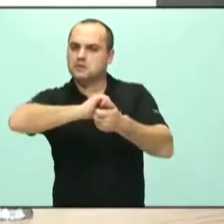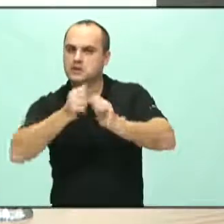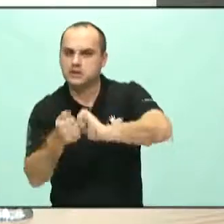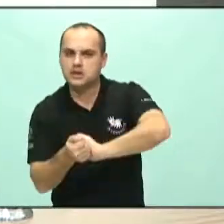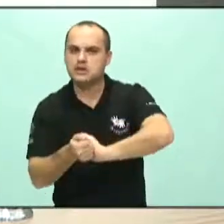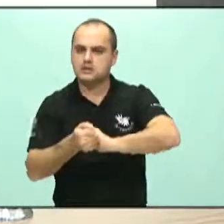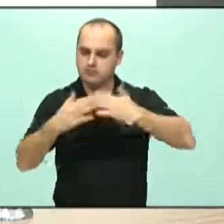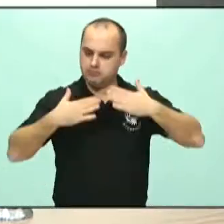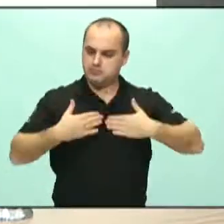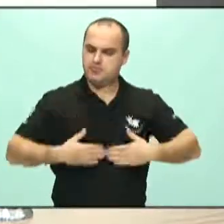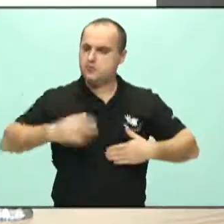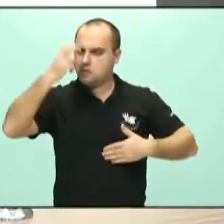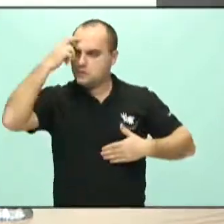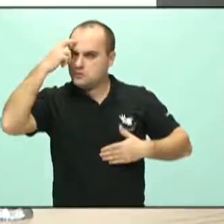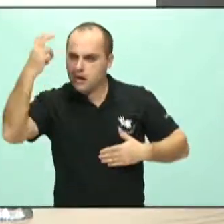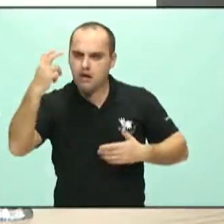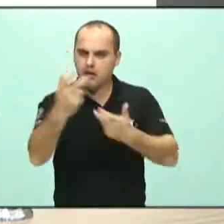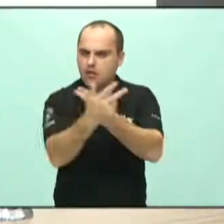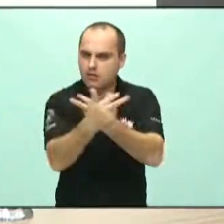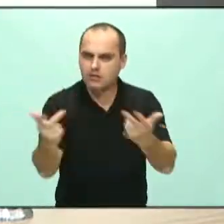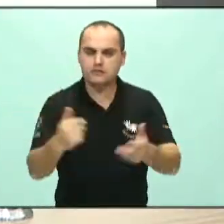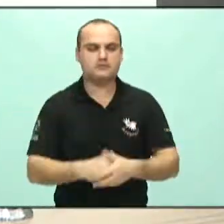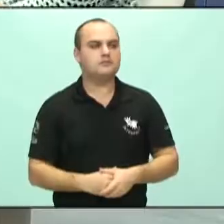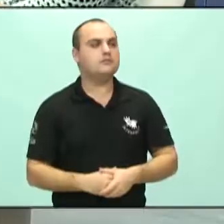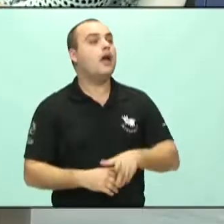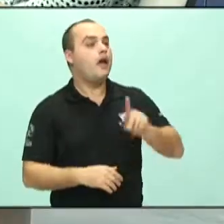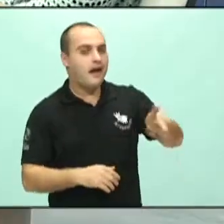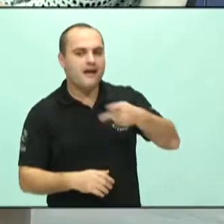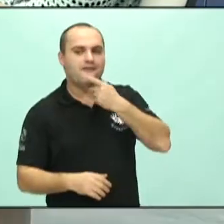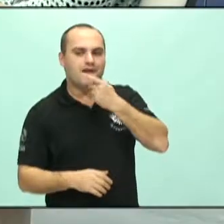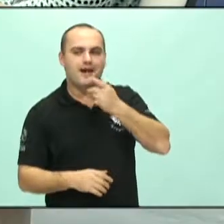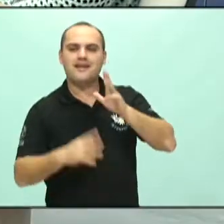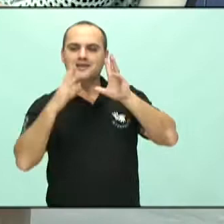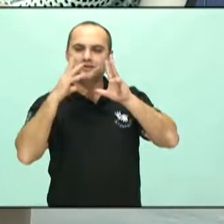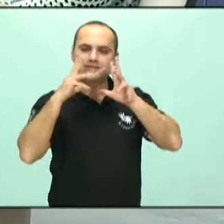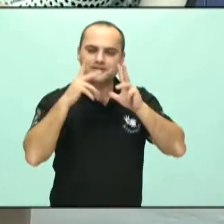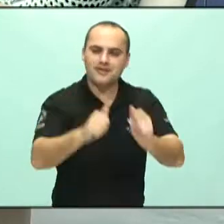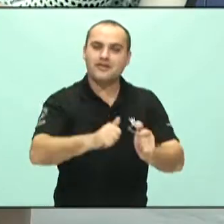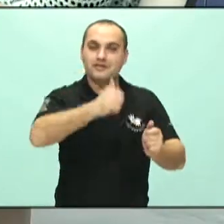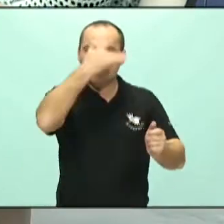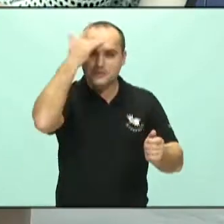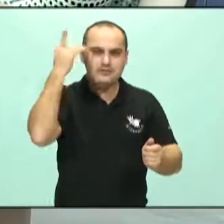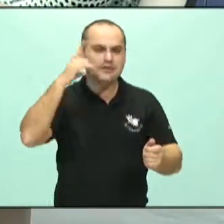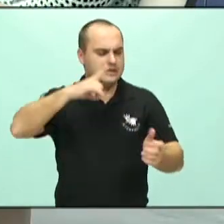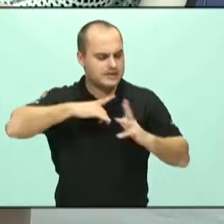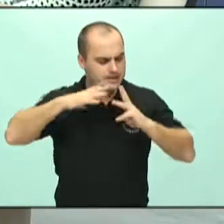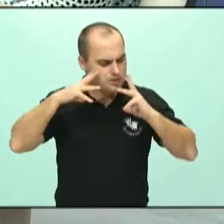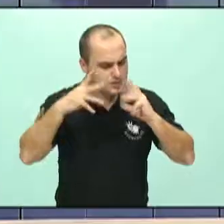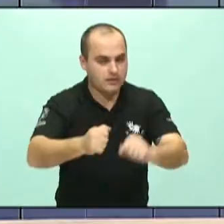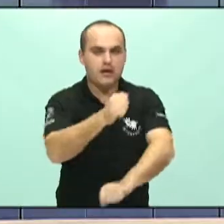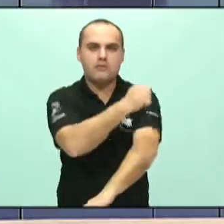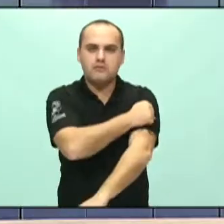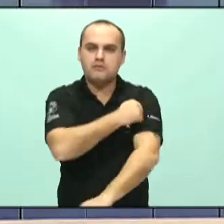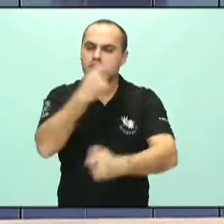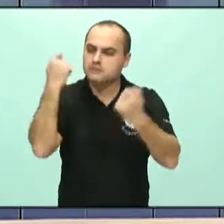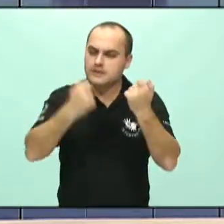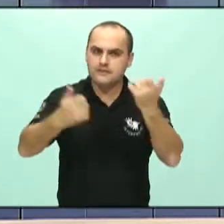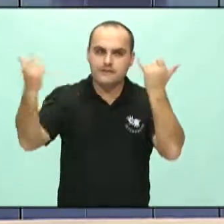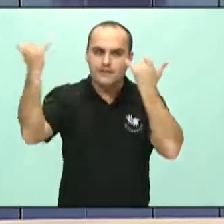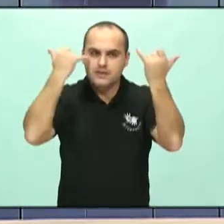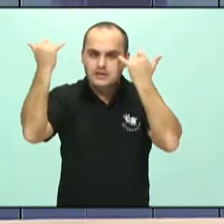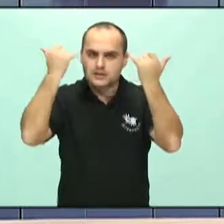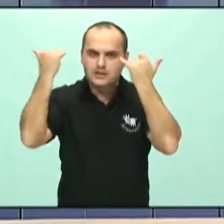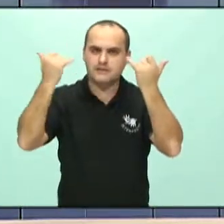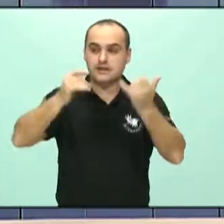expressões culturais, as formas gastronômicas. Isso, que todas as pessoas tenham que todos os alunos tenham realmente essa informação. É direito de todos